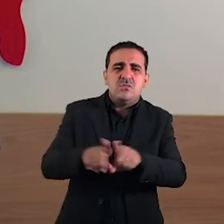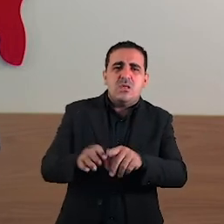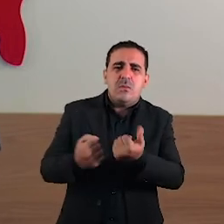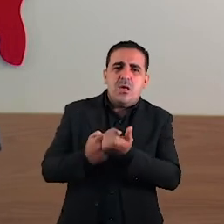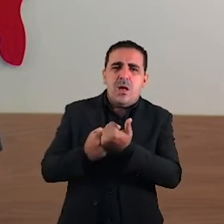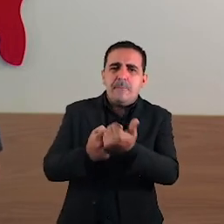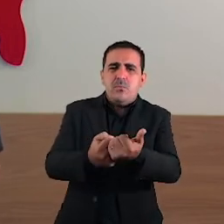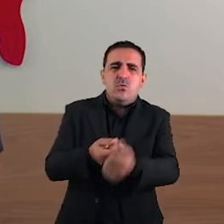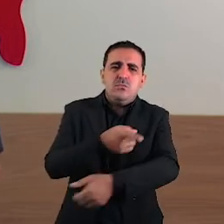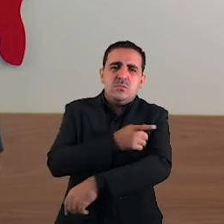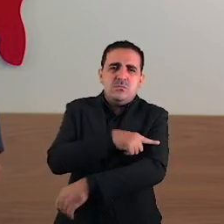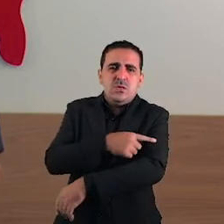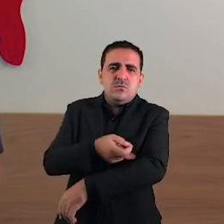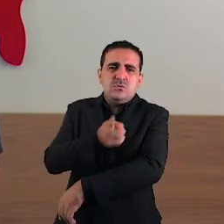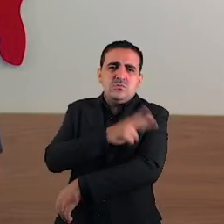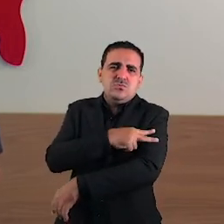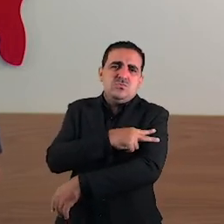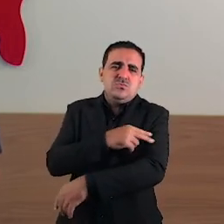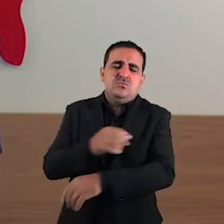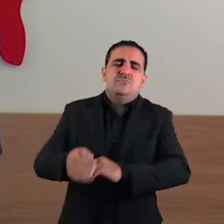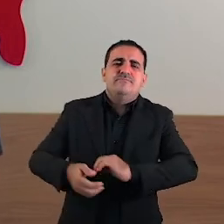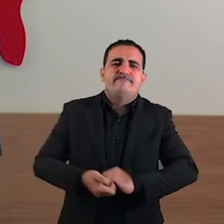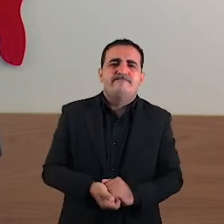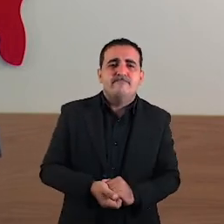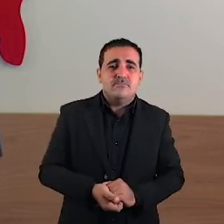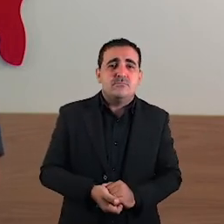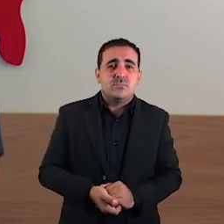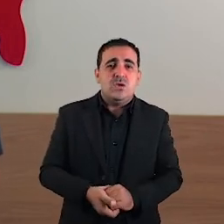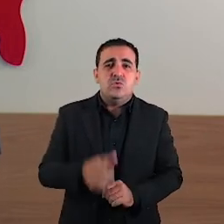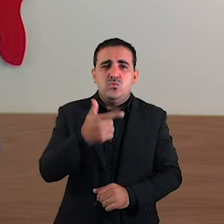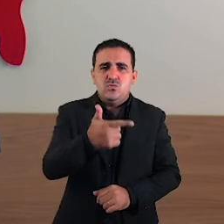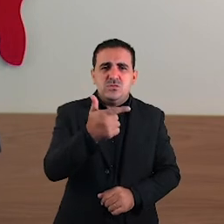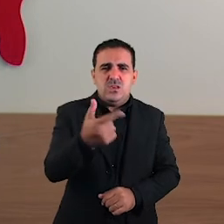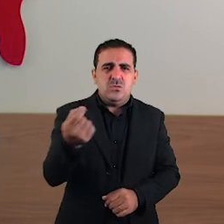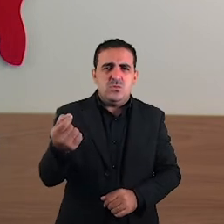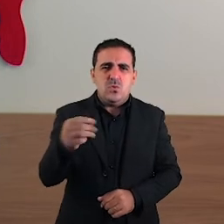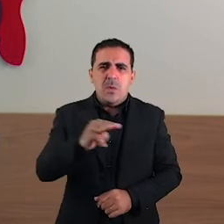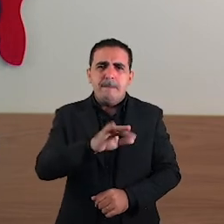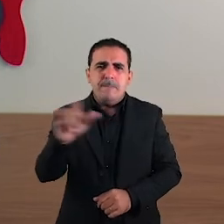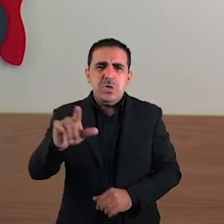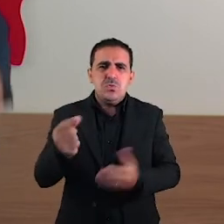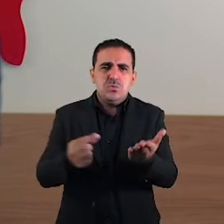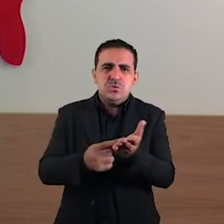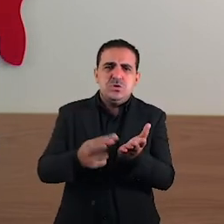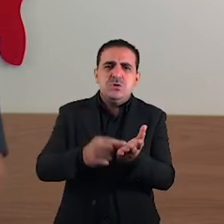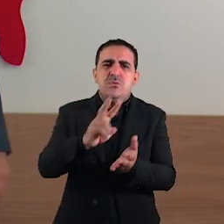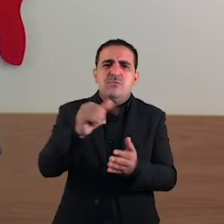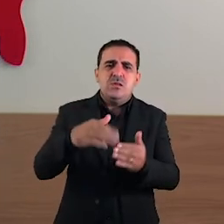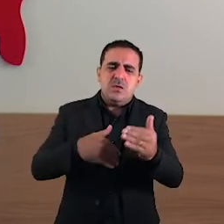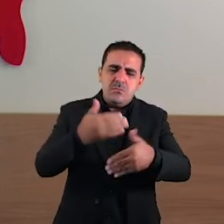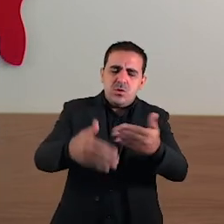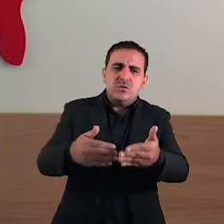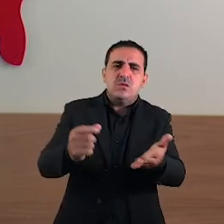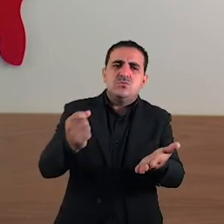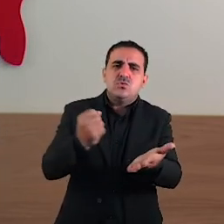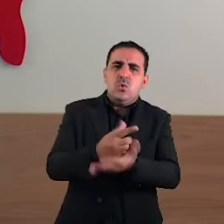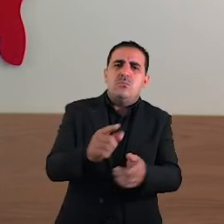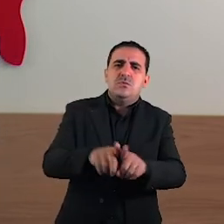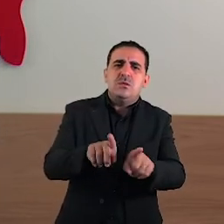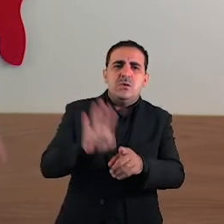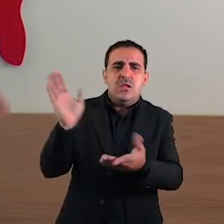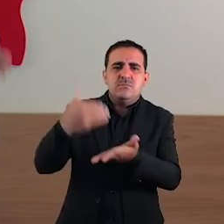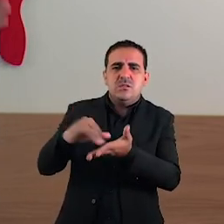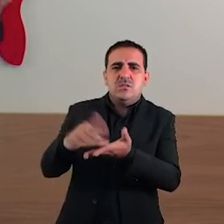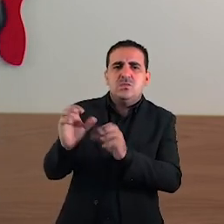o apoio aos estudantes de 1º e 2º ano nesses 200 mil chips estão em processo de compra na Secretaria do Estado